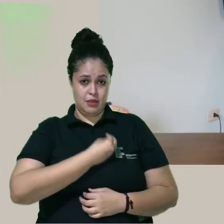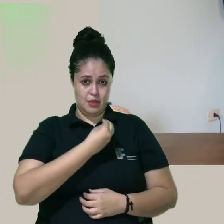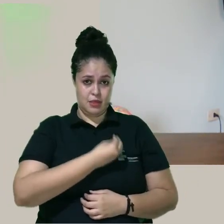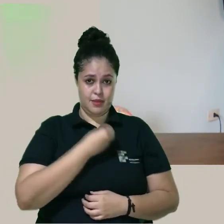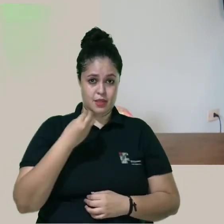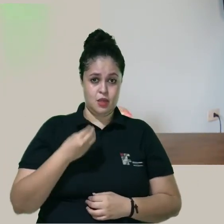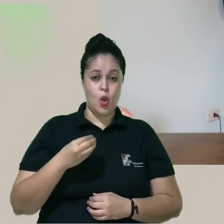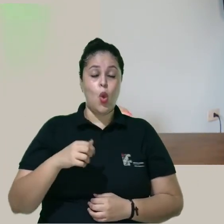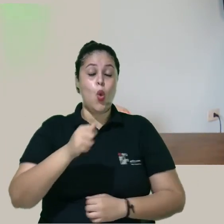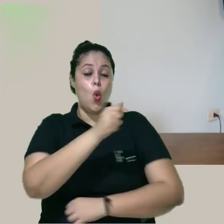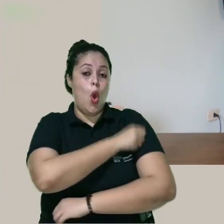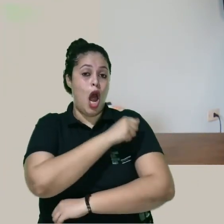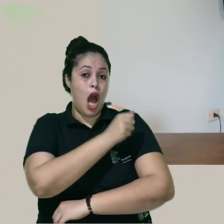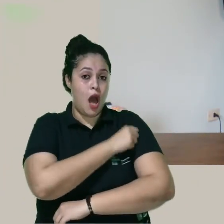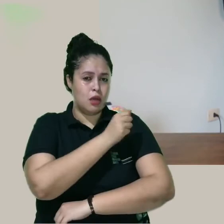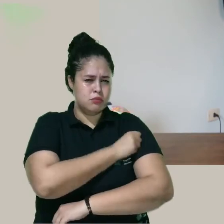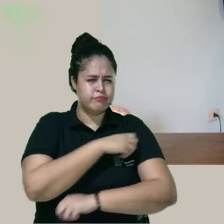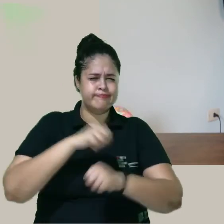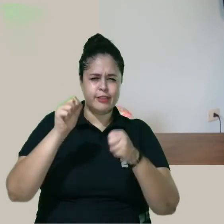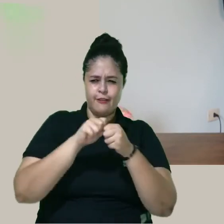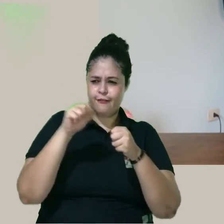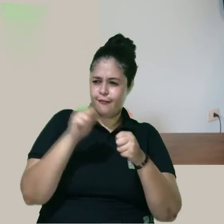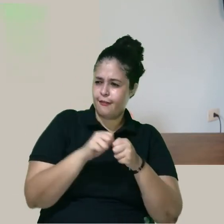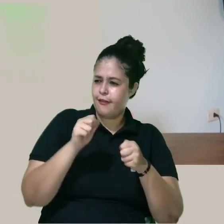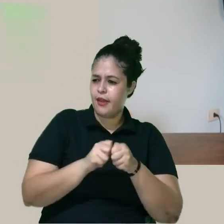do aluno, da participação do grupo,